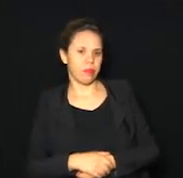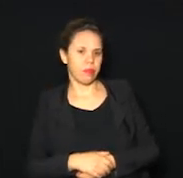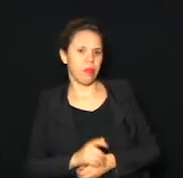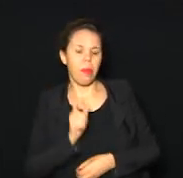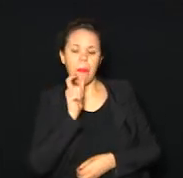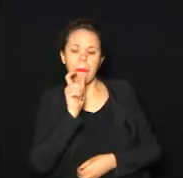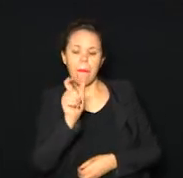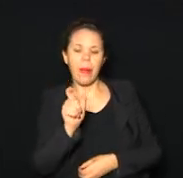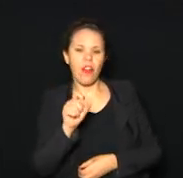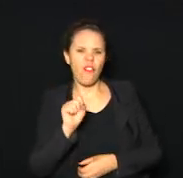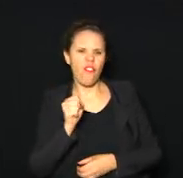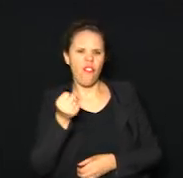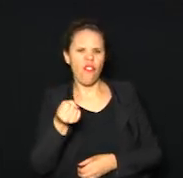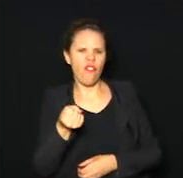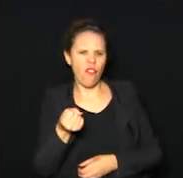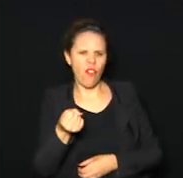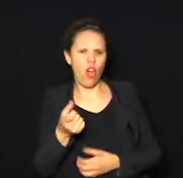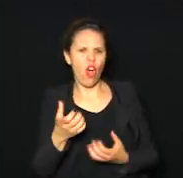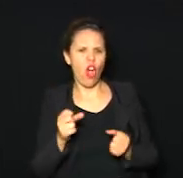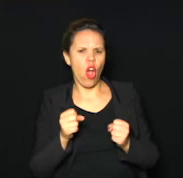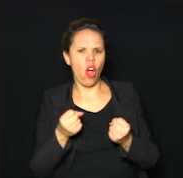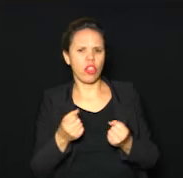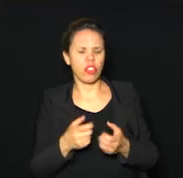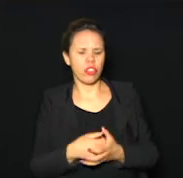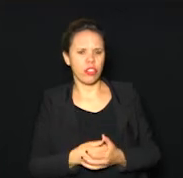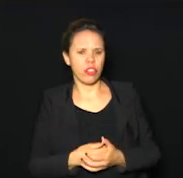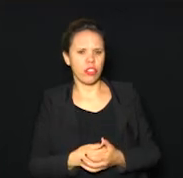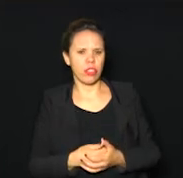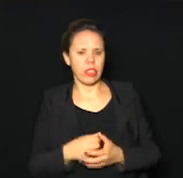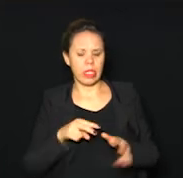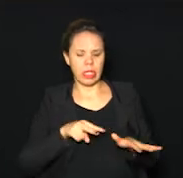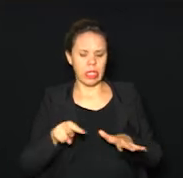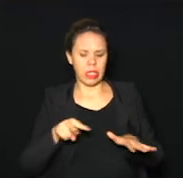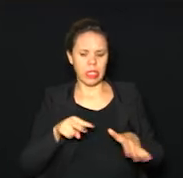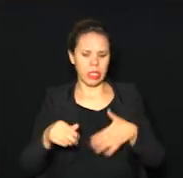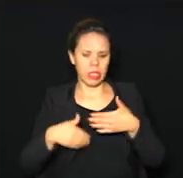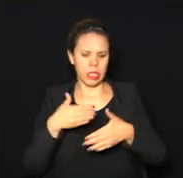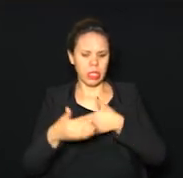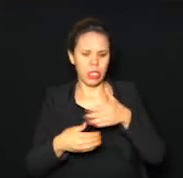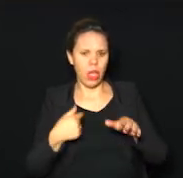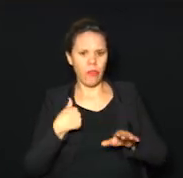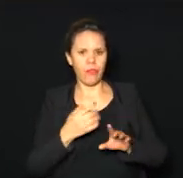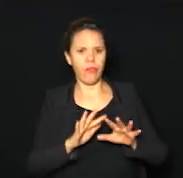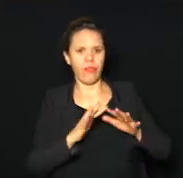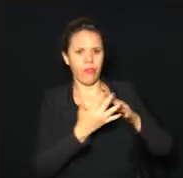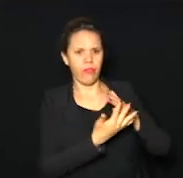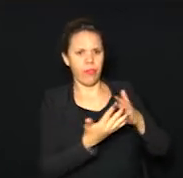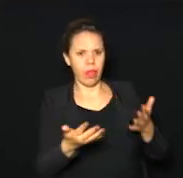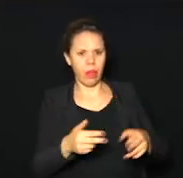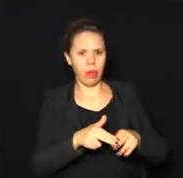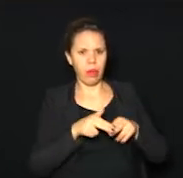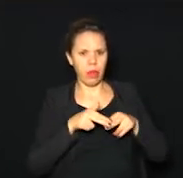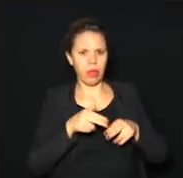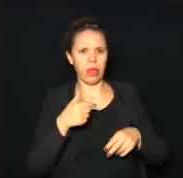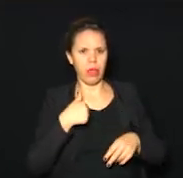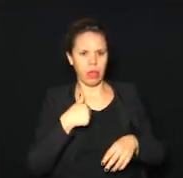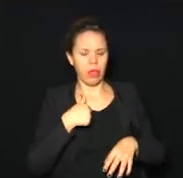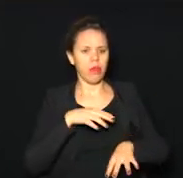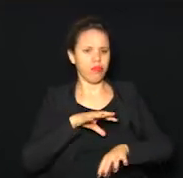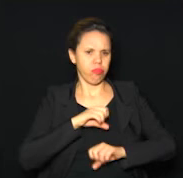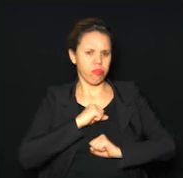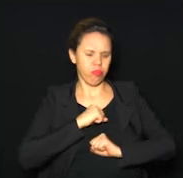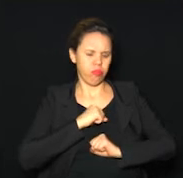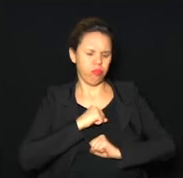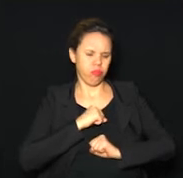que ficou forte para mim nas semanas em que eu fiquei em isolamento total por ter sido contaminada